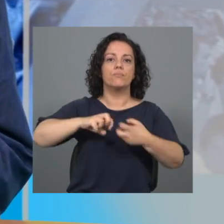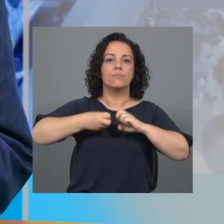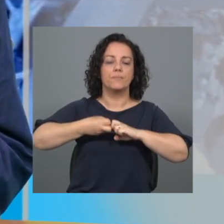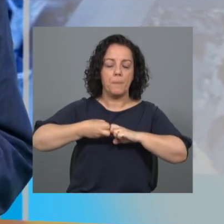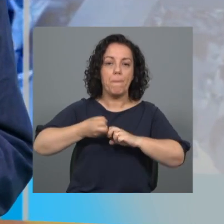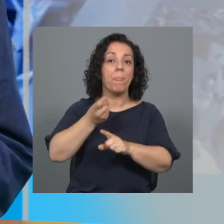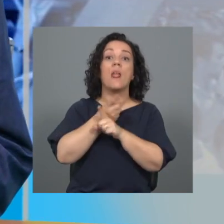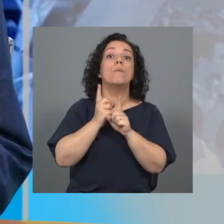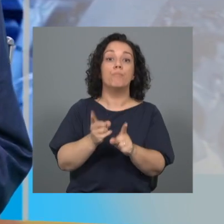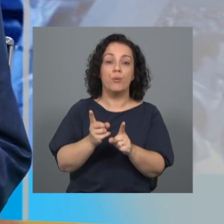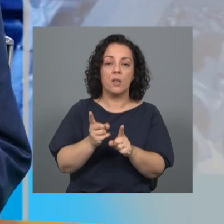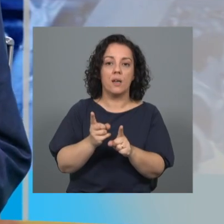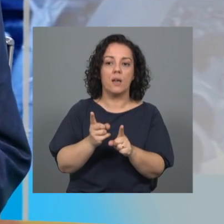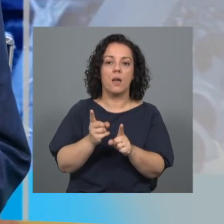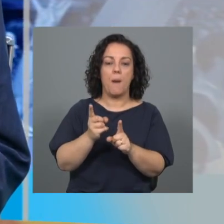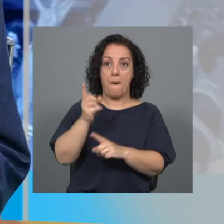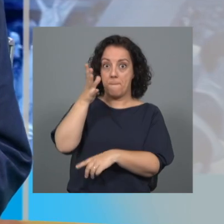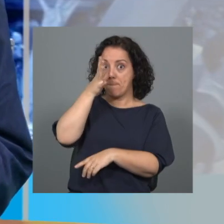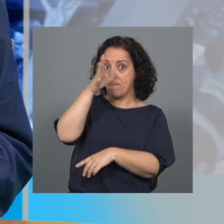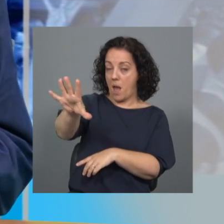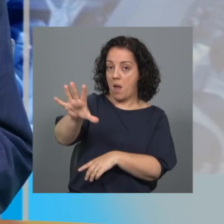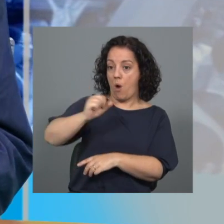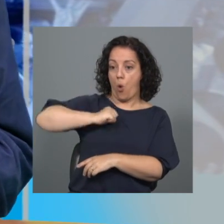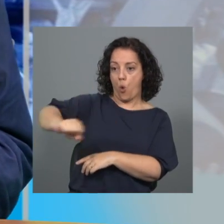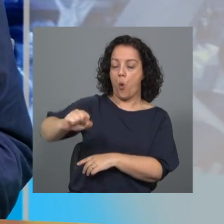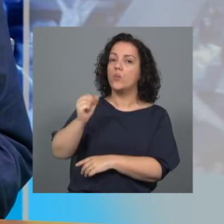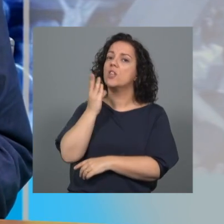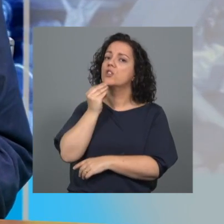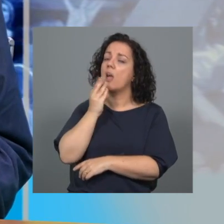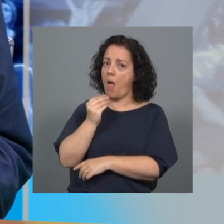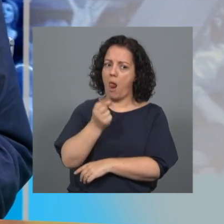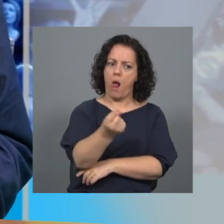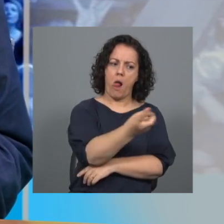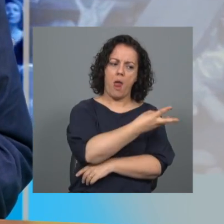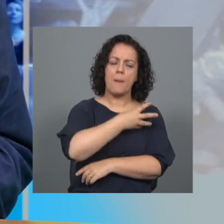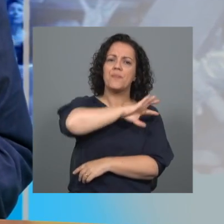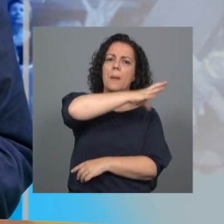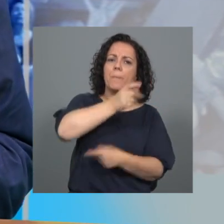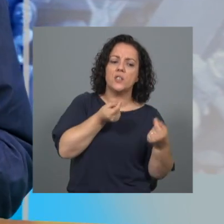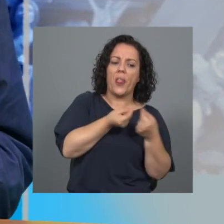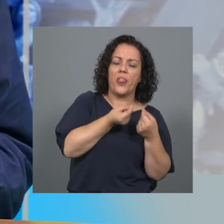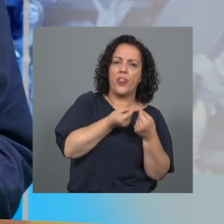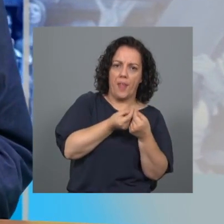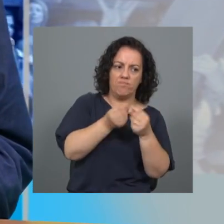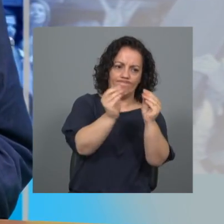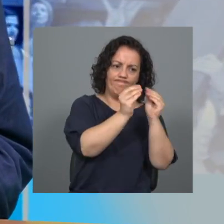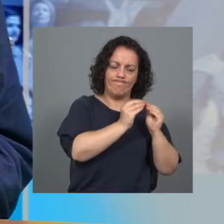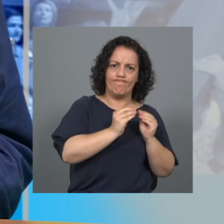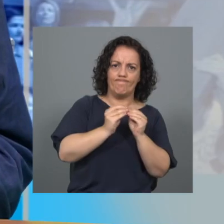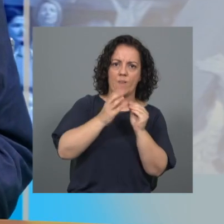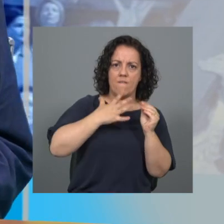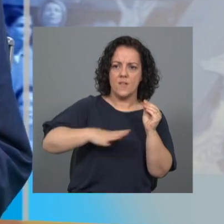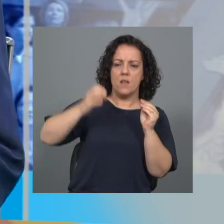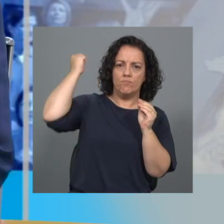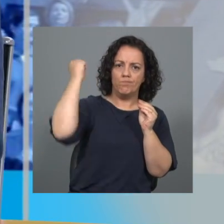unidos numa inimizade contra Israel, vários países vizinhos se unem para tentar atacar